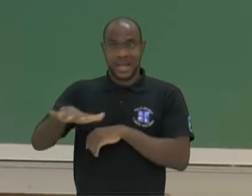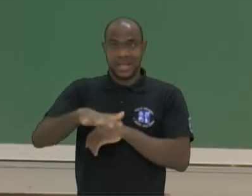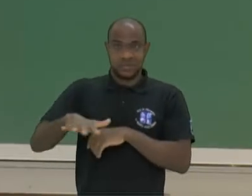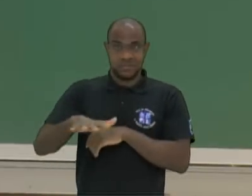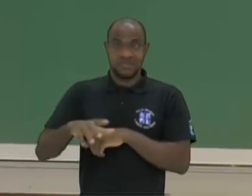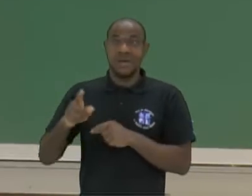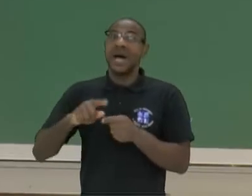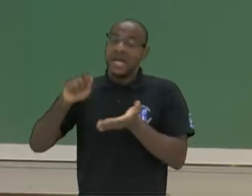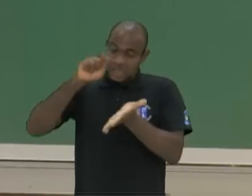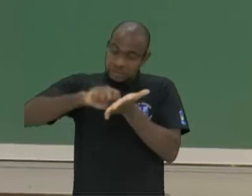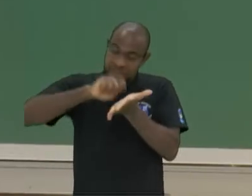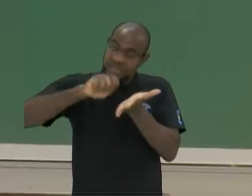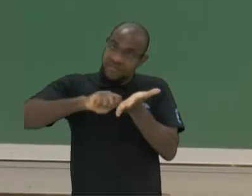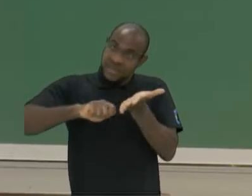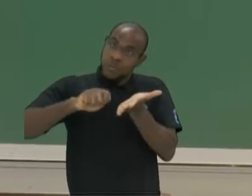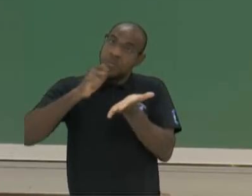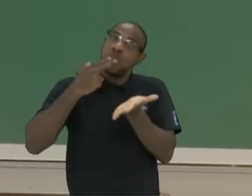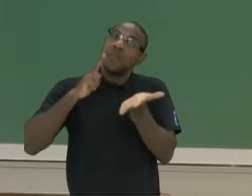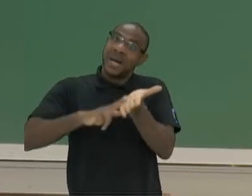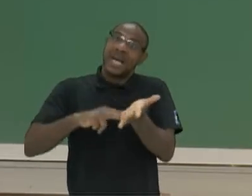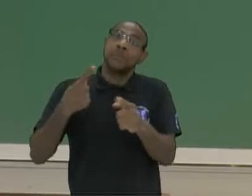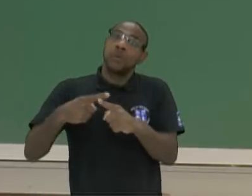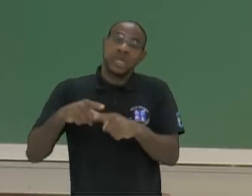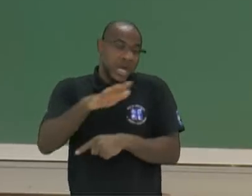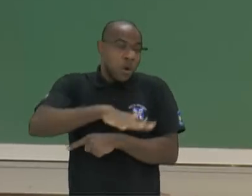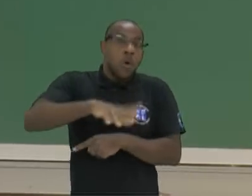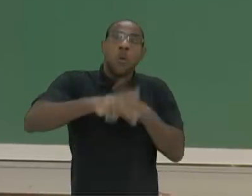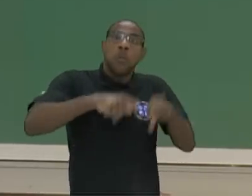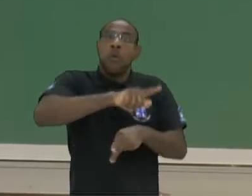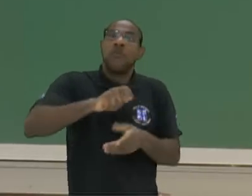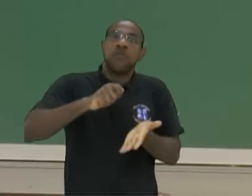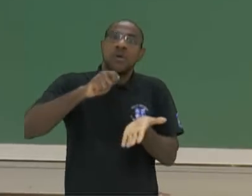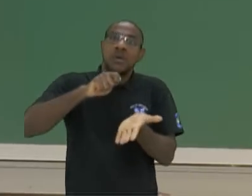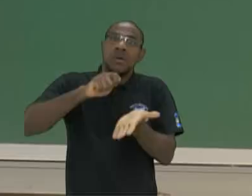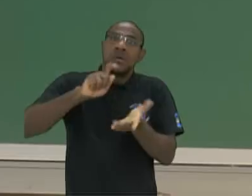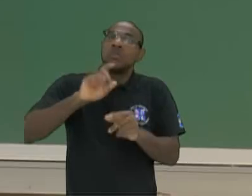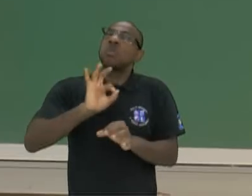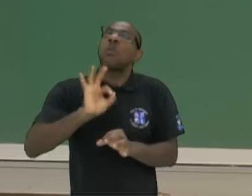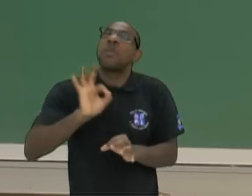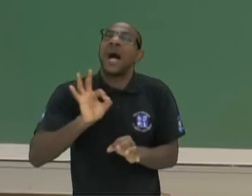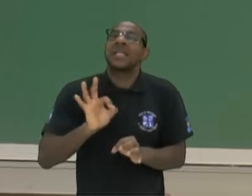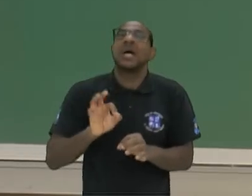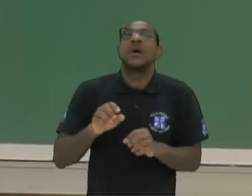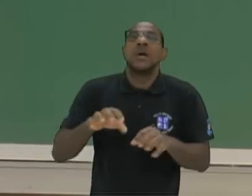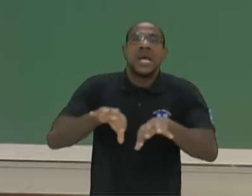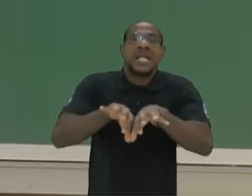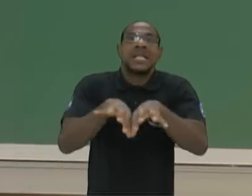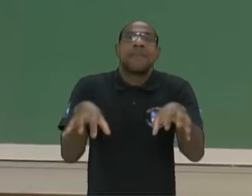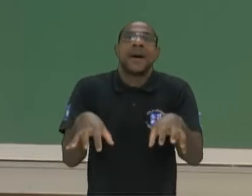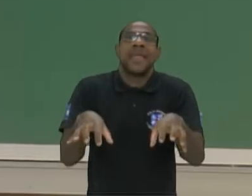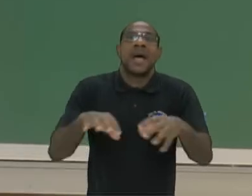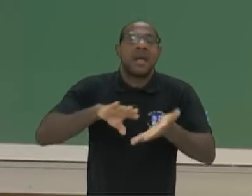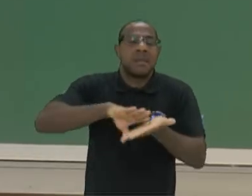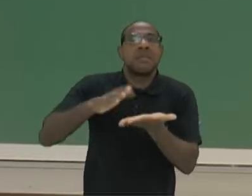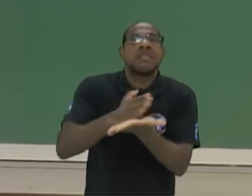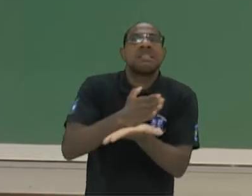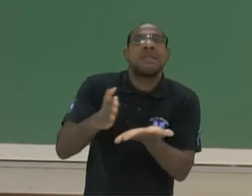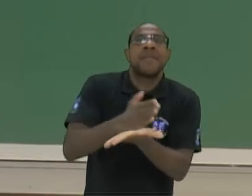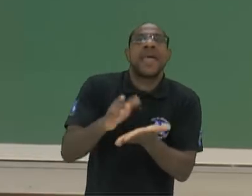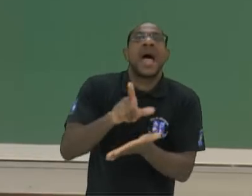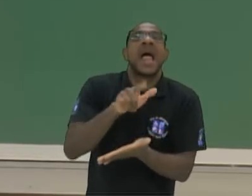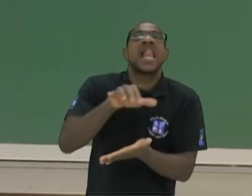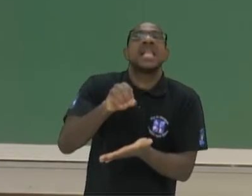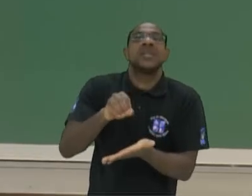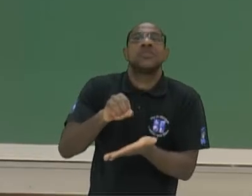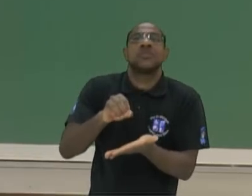repúdio, porque eles não estão separando o lixo, e vai ser publicada onde? No jornal do bairro. Então, repare na